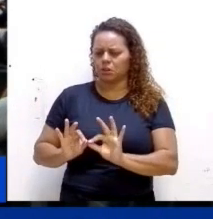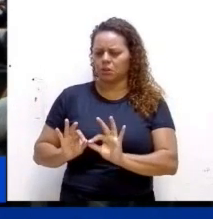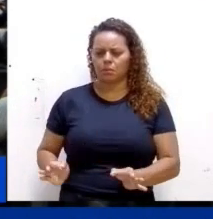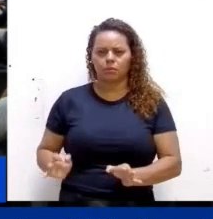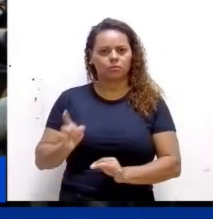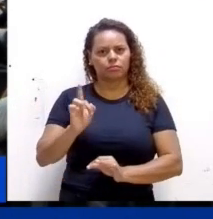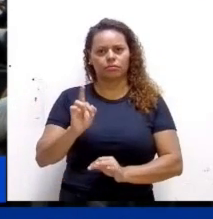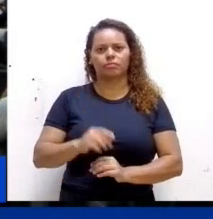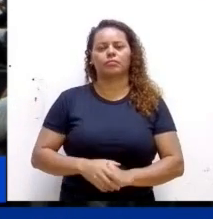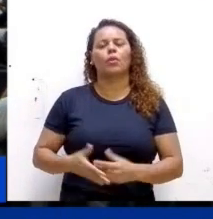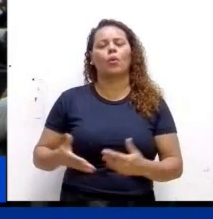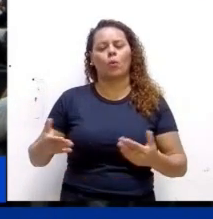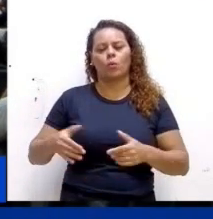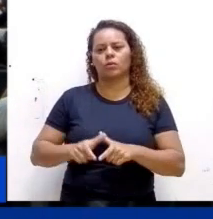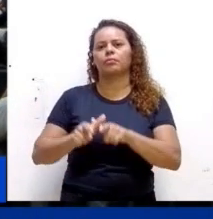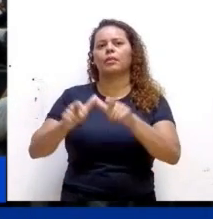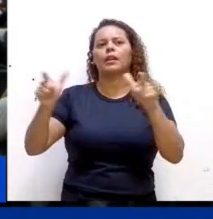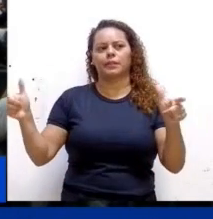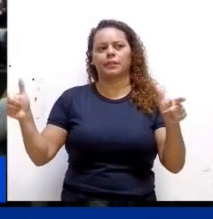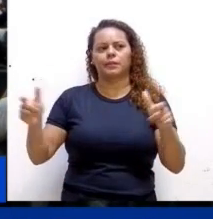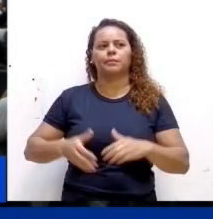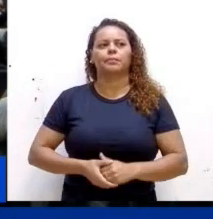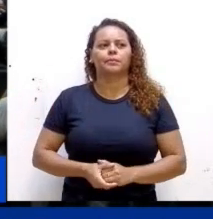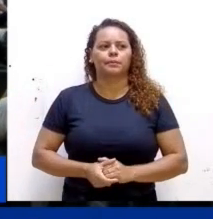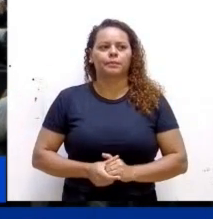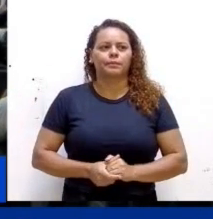Aí a gente tem as famílias